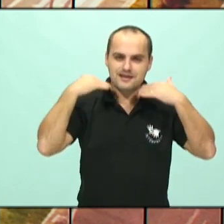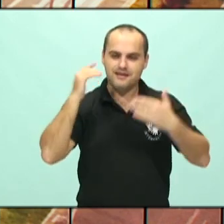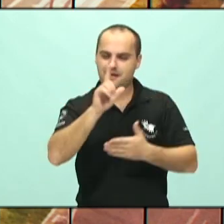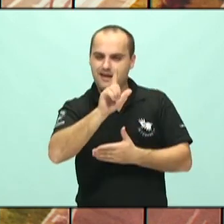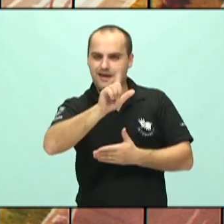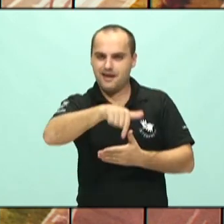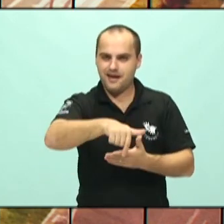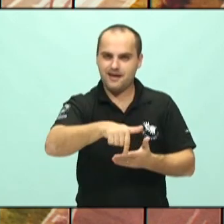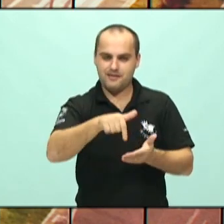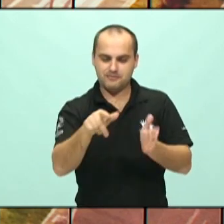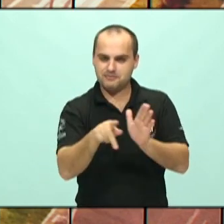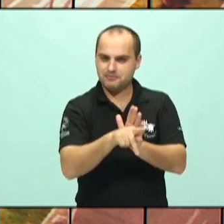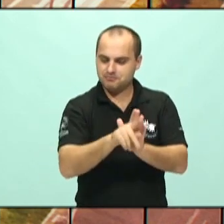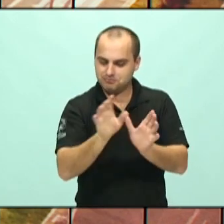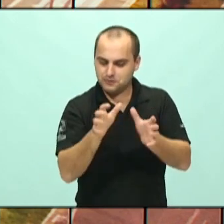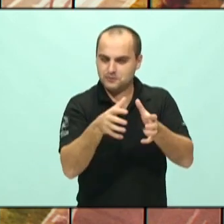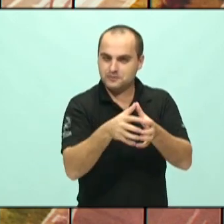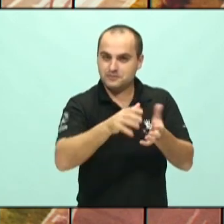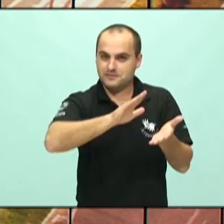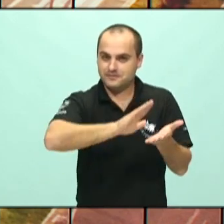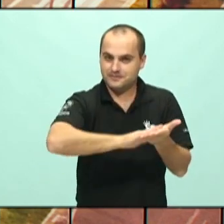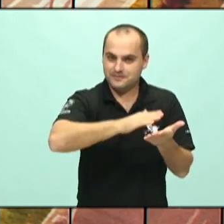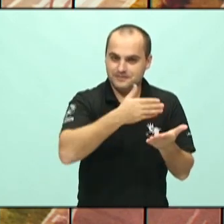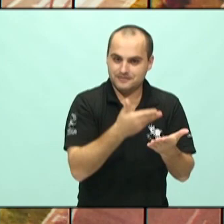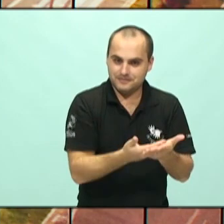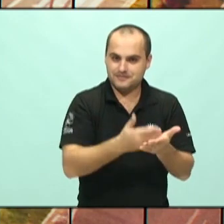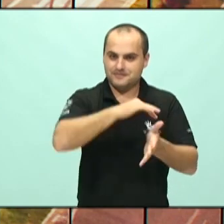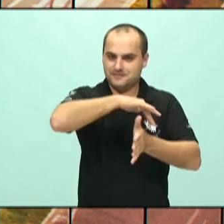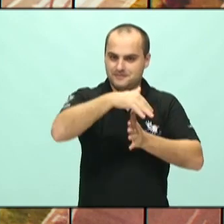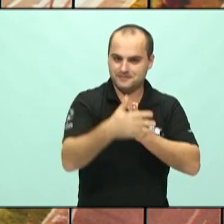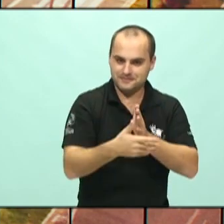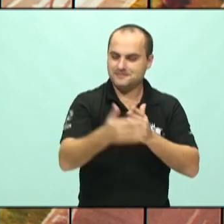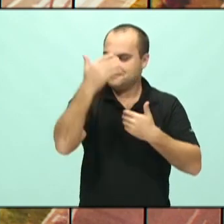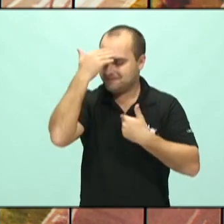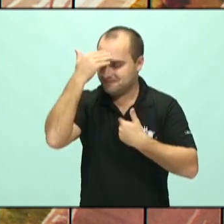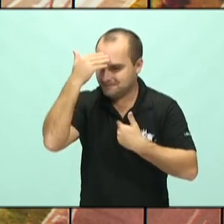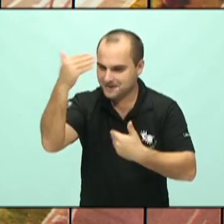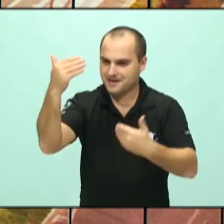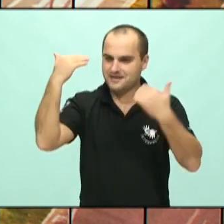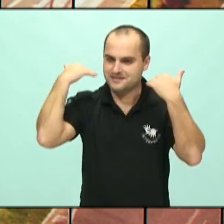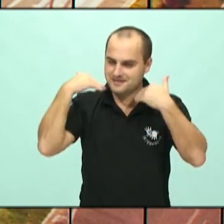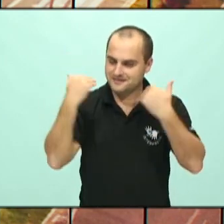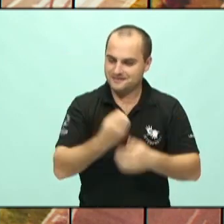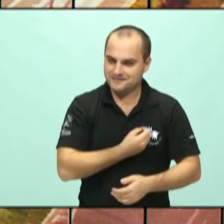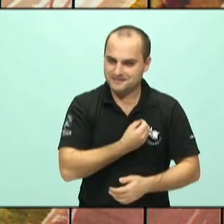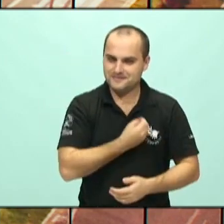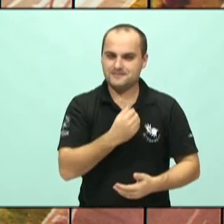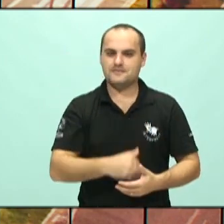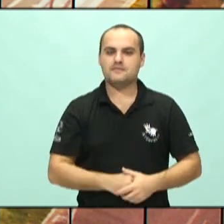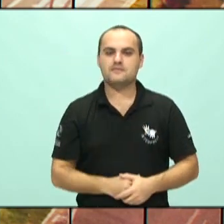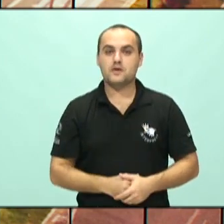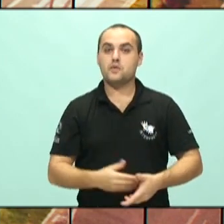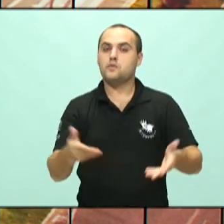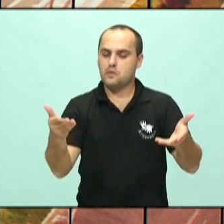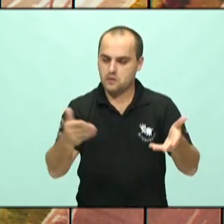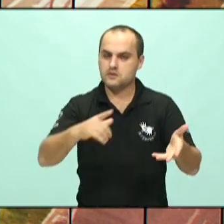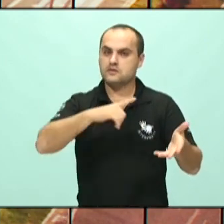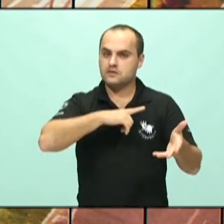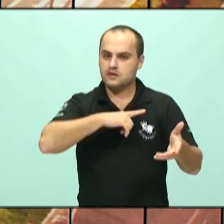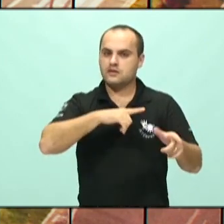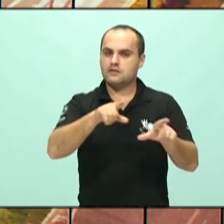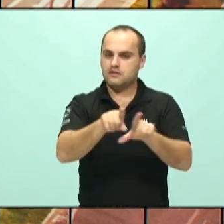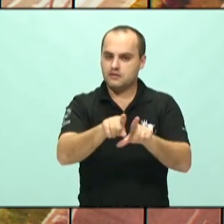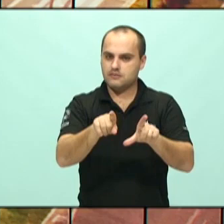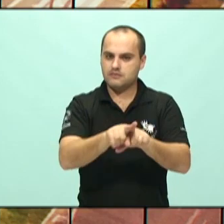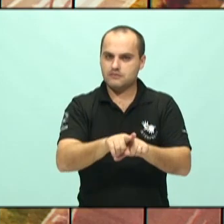nosso integrante, intérprete de Libras. Obrigado, Jean, pela companhia. Hoje temos uma outra visita também, que é o